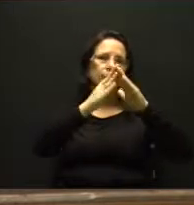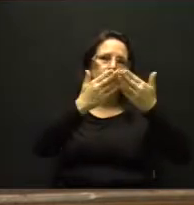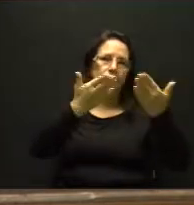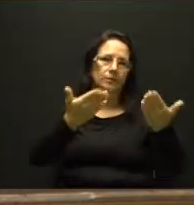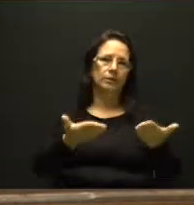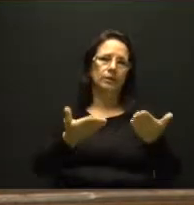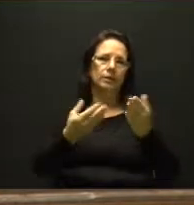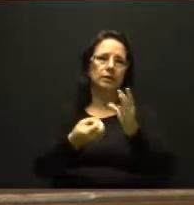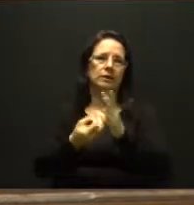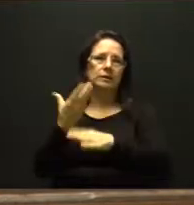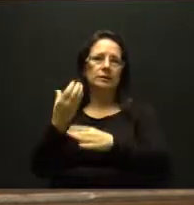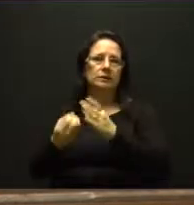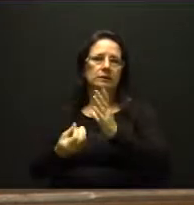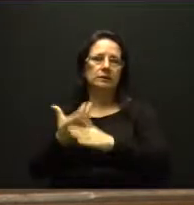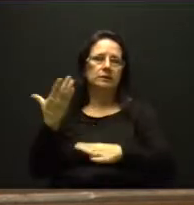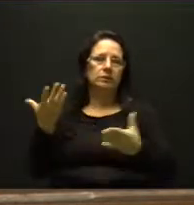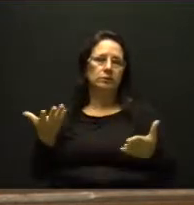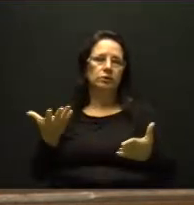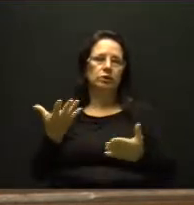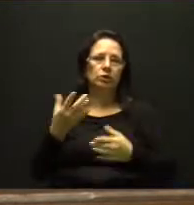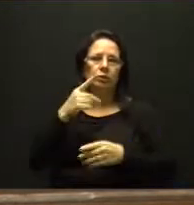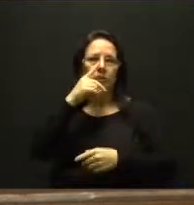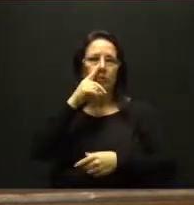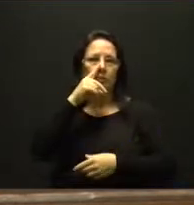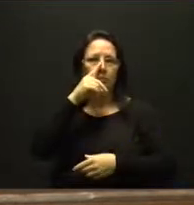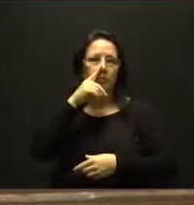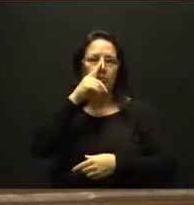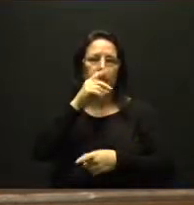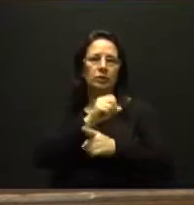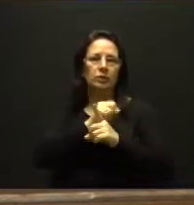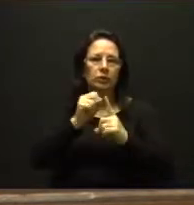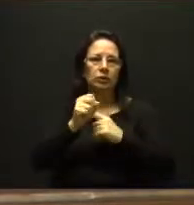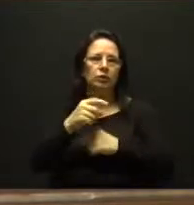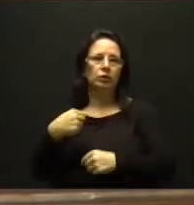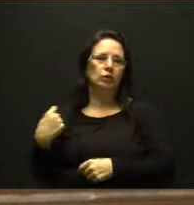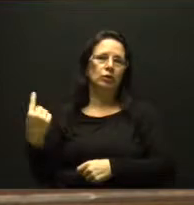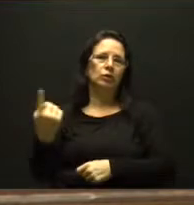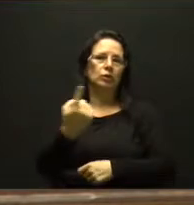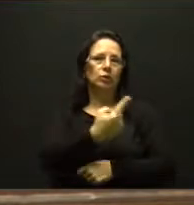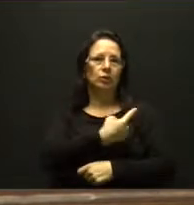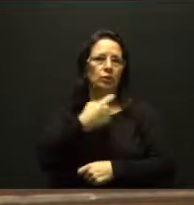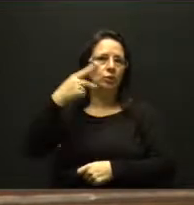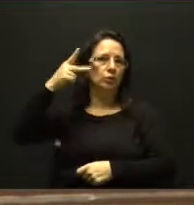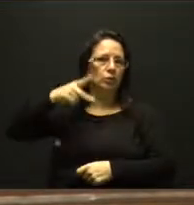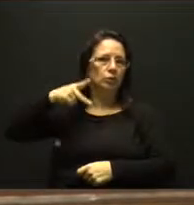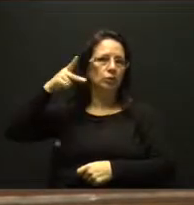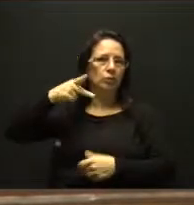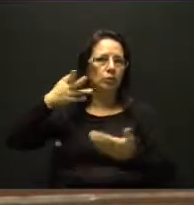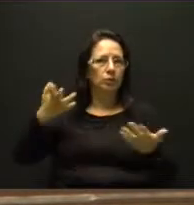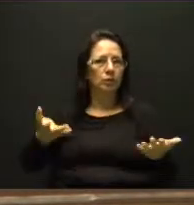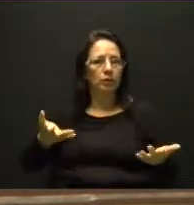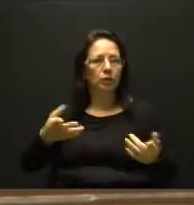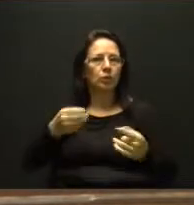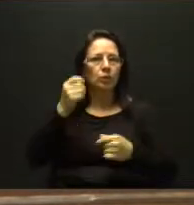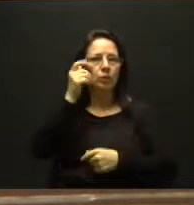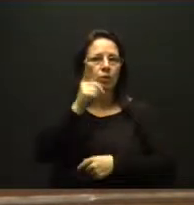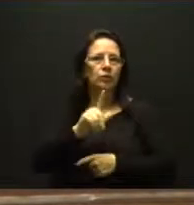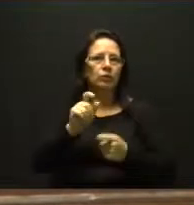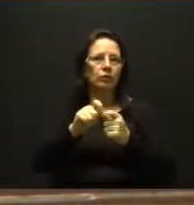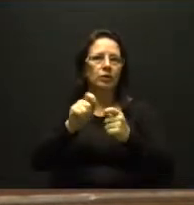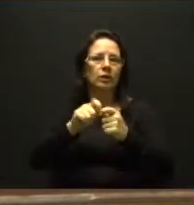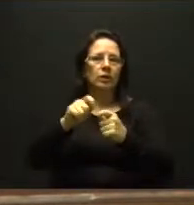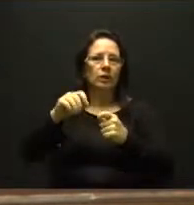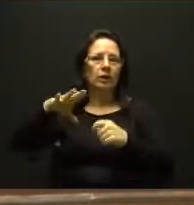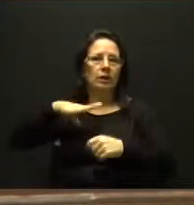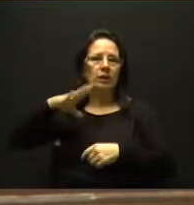criando de novo na sua família em risco social e para nós o poder público também esse desconforto de não conseguir fazer com que a